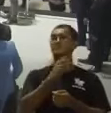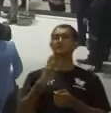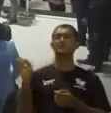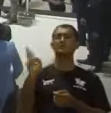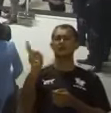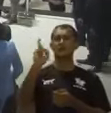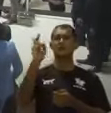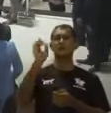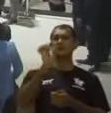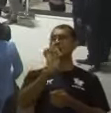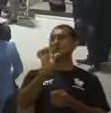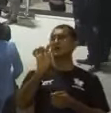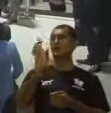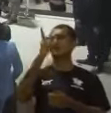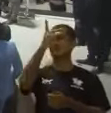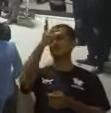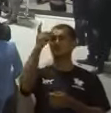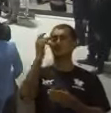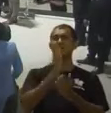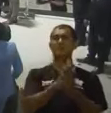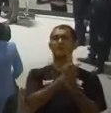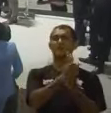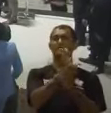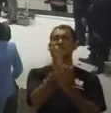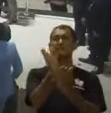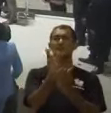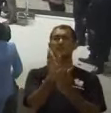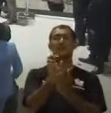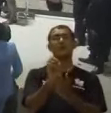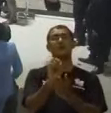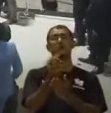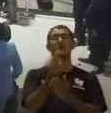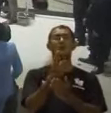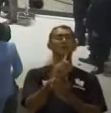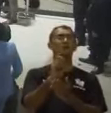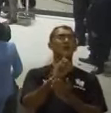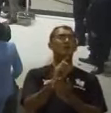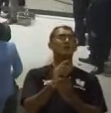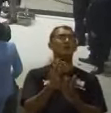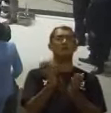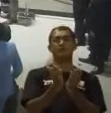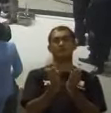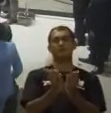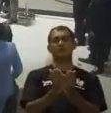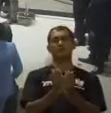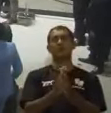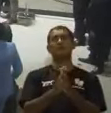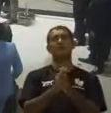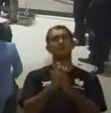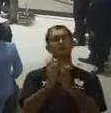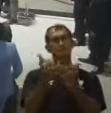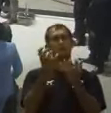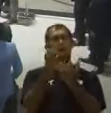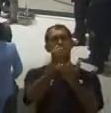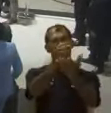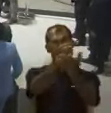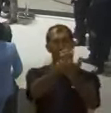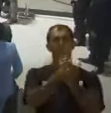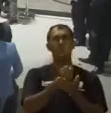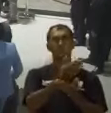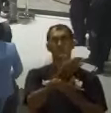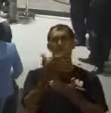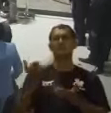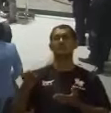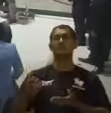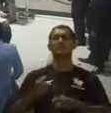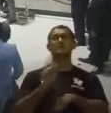pessoas afastadas e não evangélicas, eu contaria muito com a sua ajuda, com o seu apoio. E eu